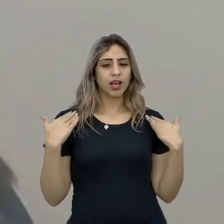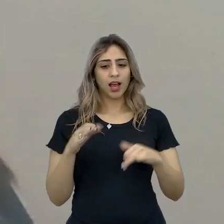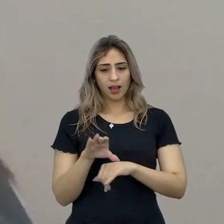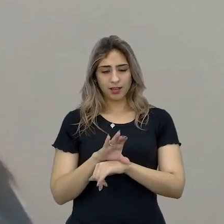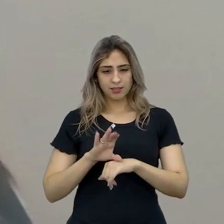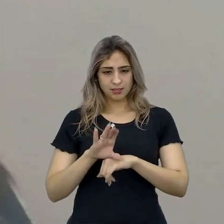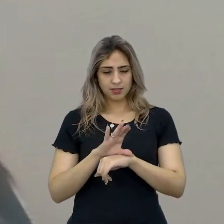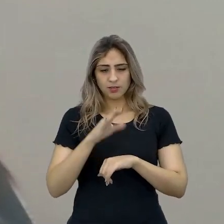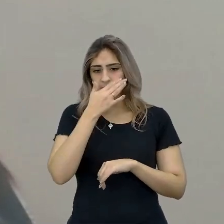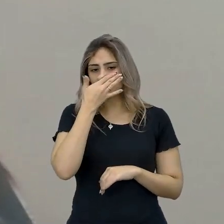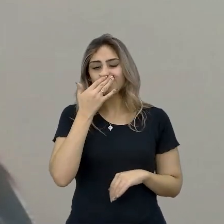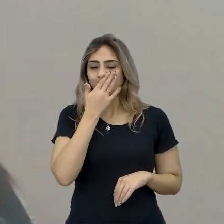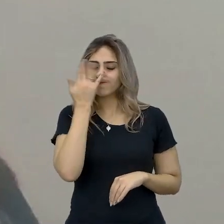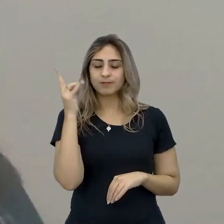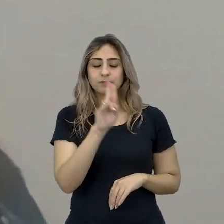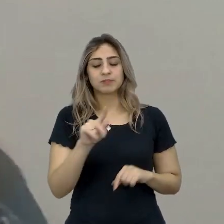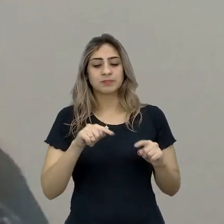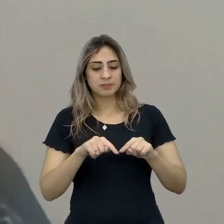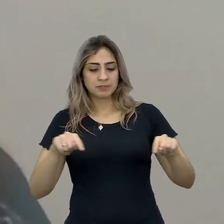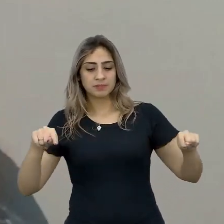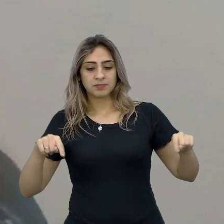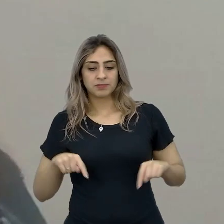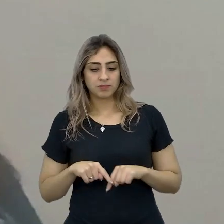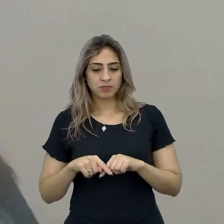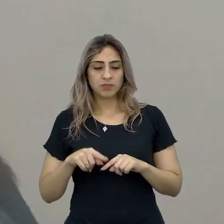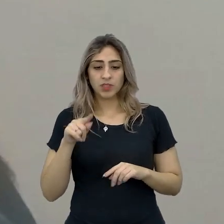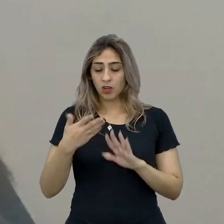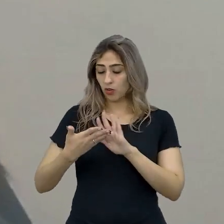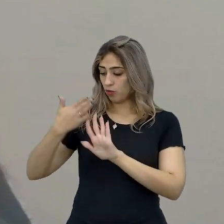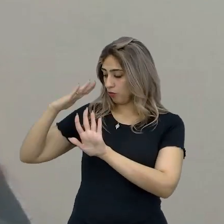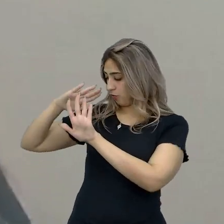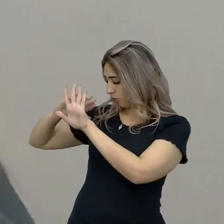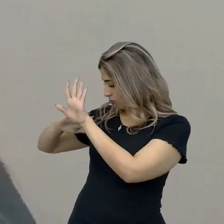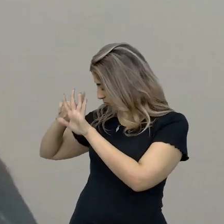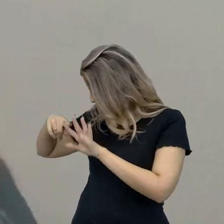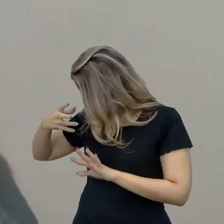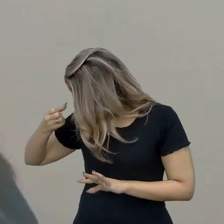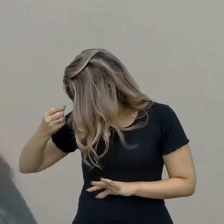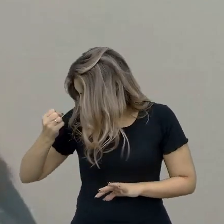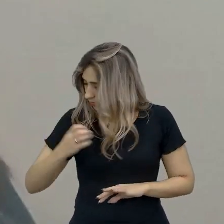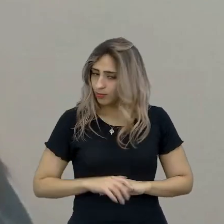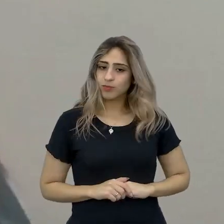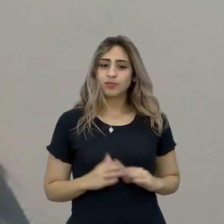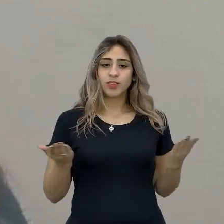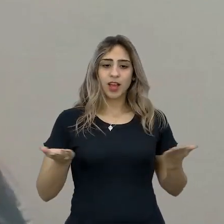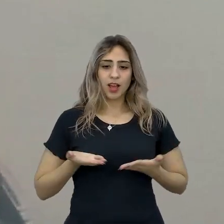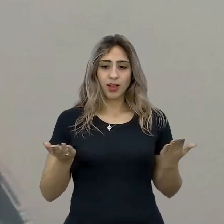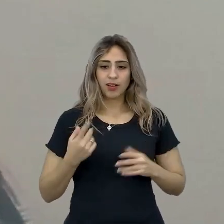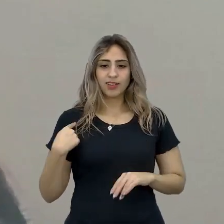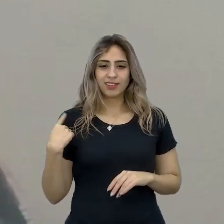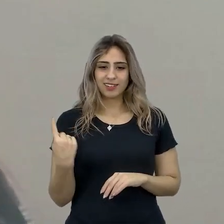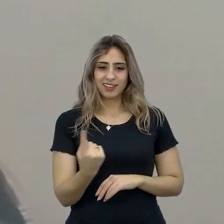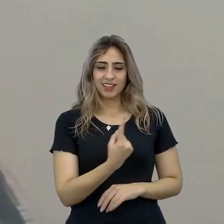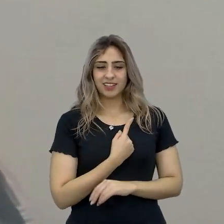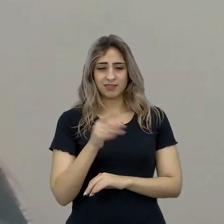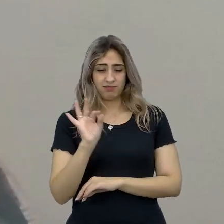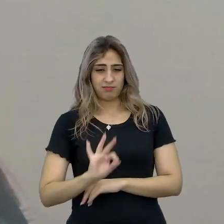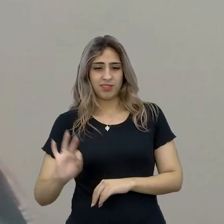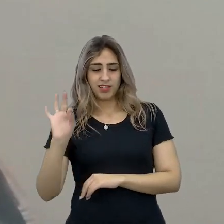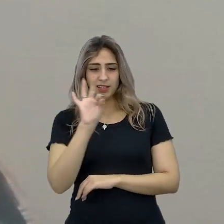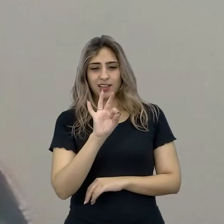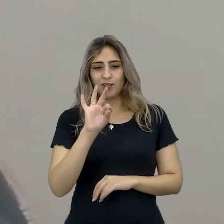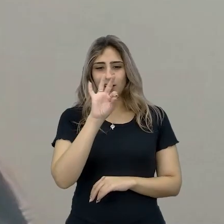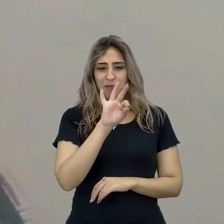ombros e estou numa sala onde o fundo aqui atrás de mim é branco. E agora eu vou passar a palavra para o nosso